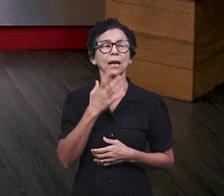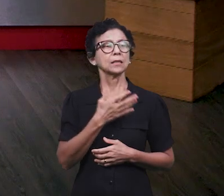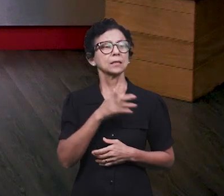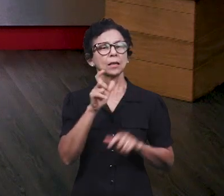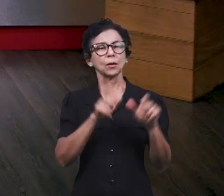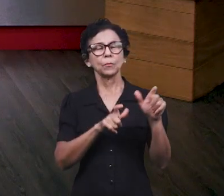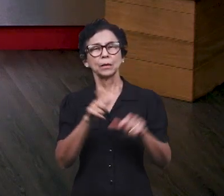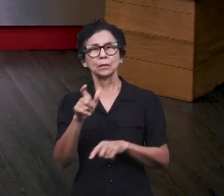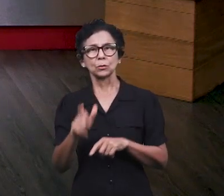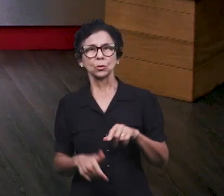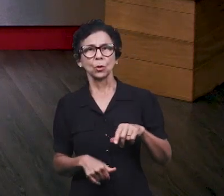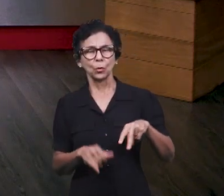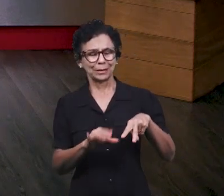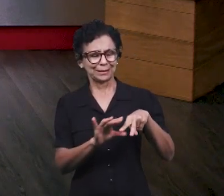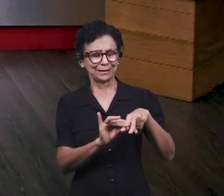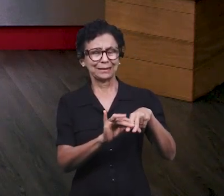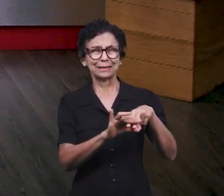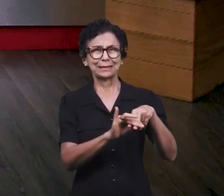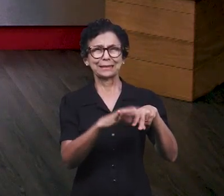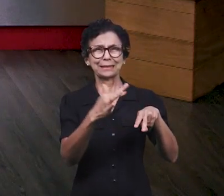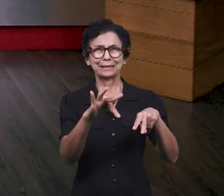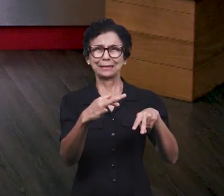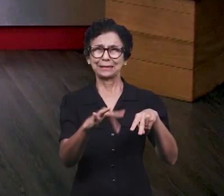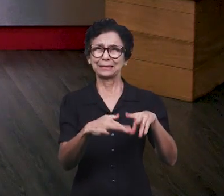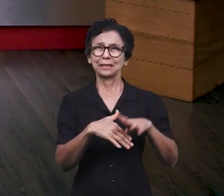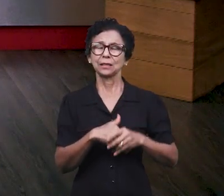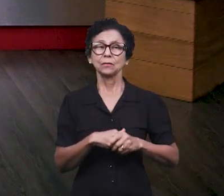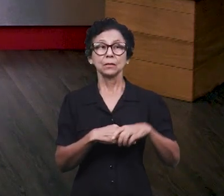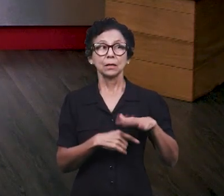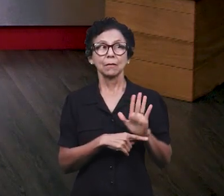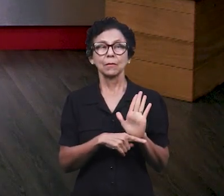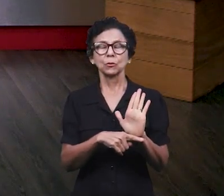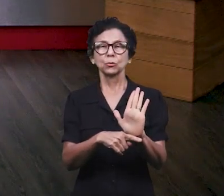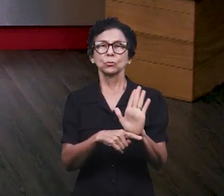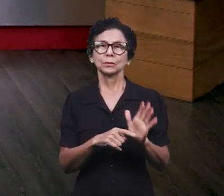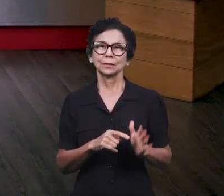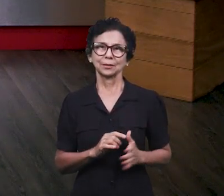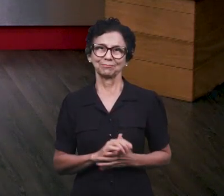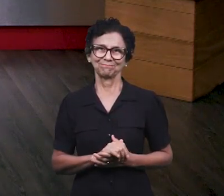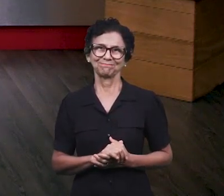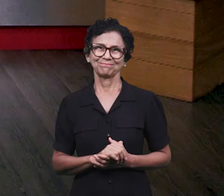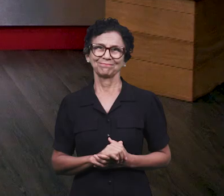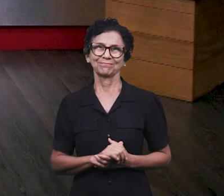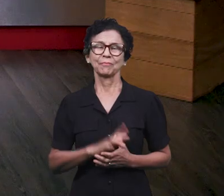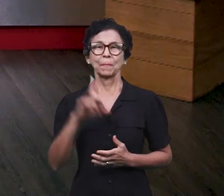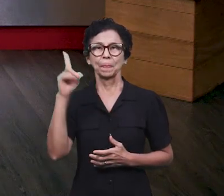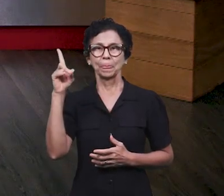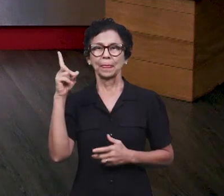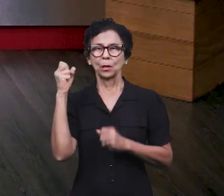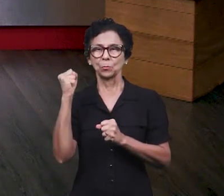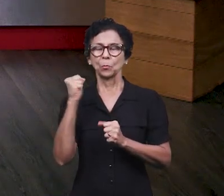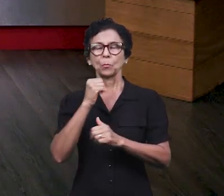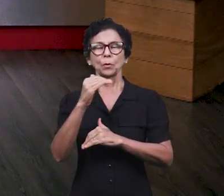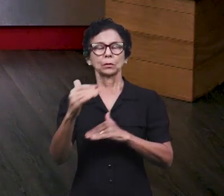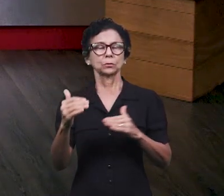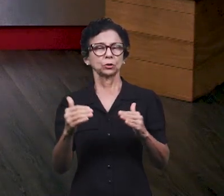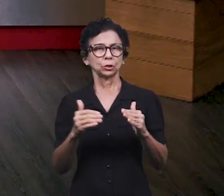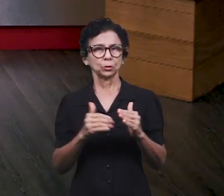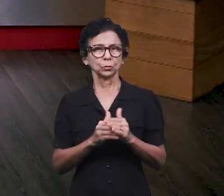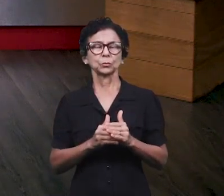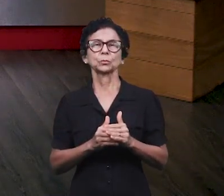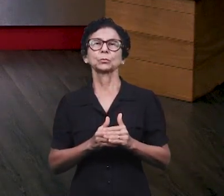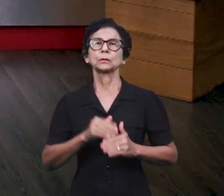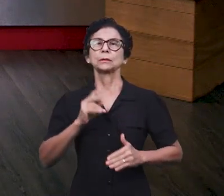alguém que tenha esse diagnóstico, que você também possa ajudar e contribuir, porque Deus pode todas as coisas e Ele vai